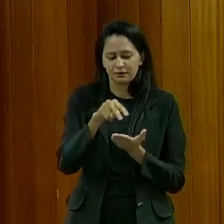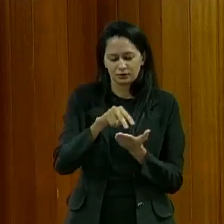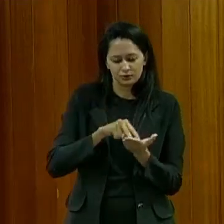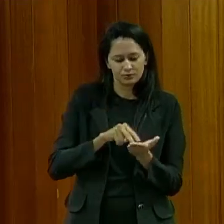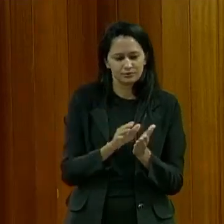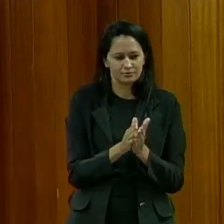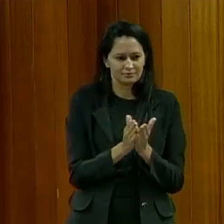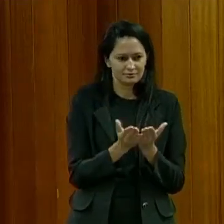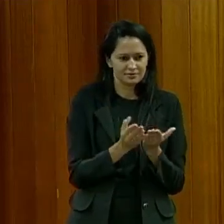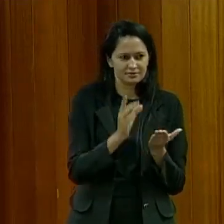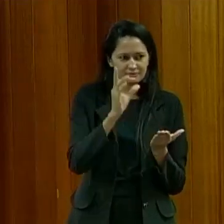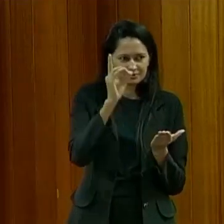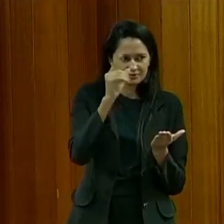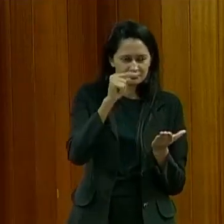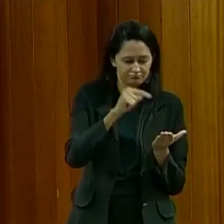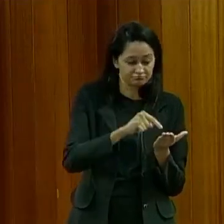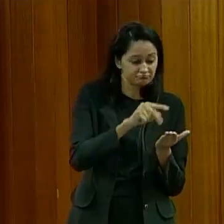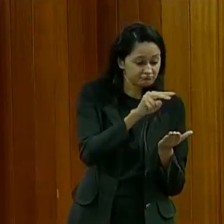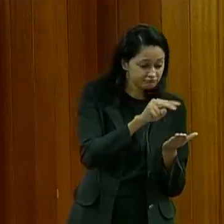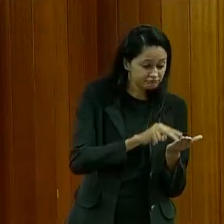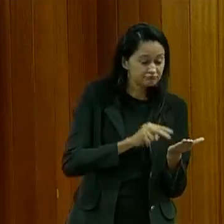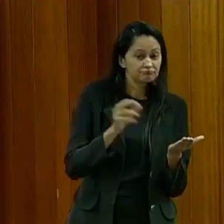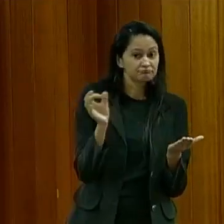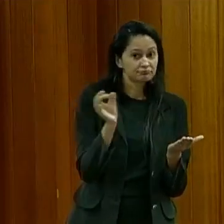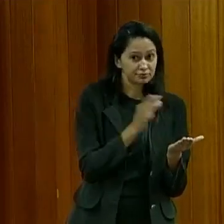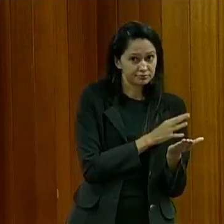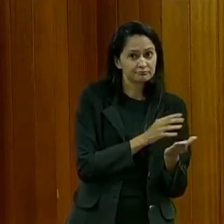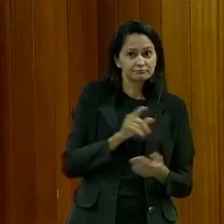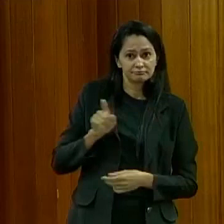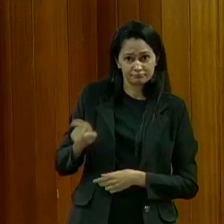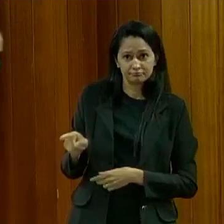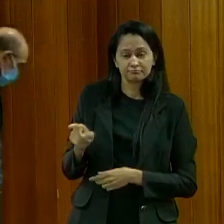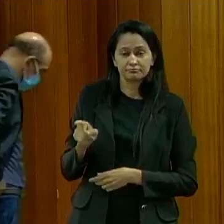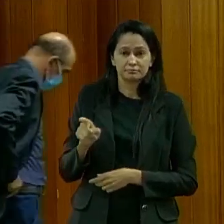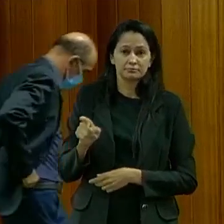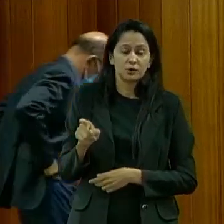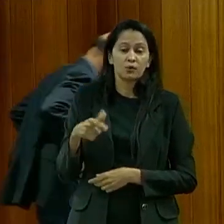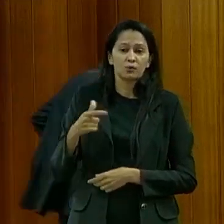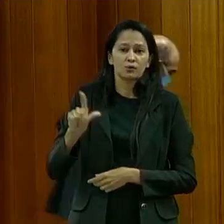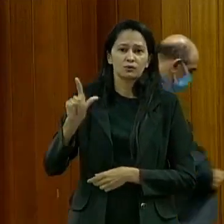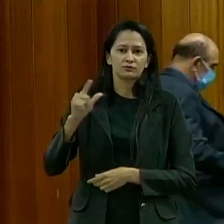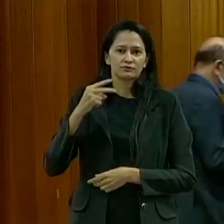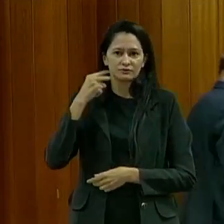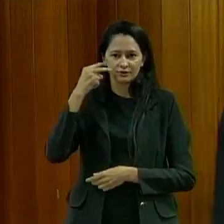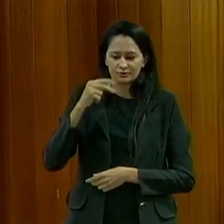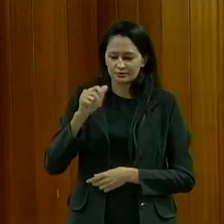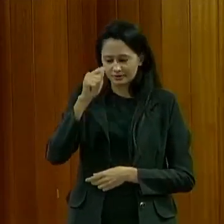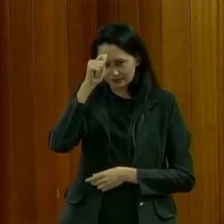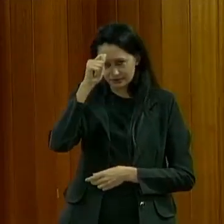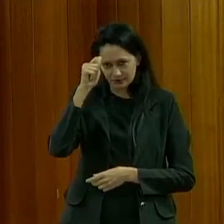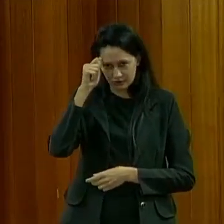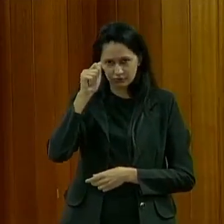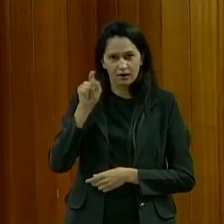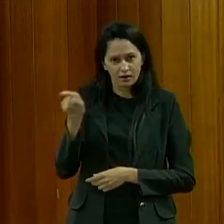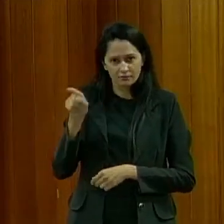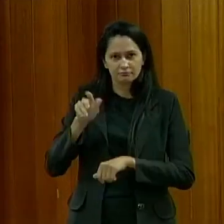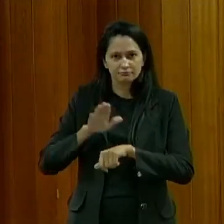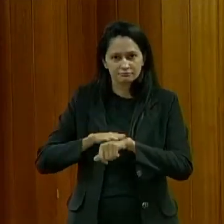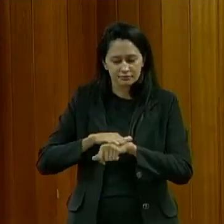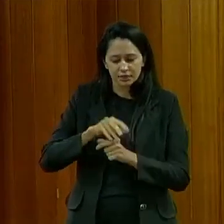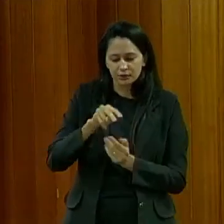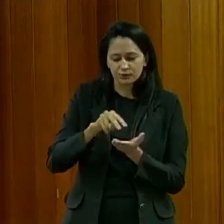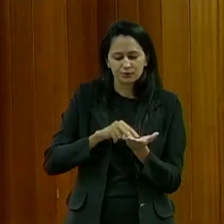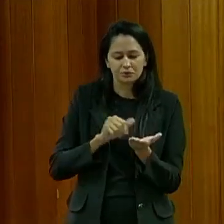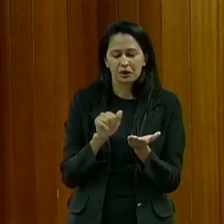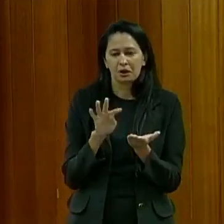um trecho bíblico e em seguida designou o vereador Anselmo Pereira para ler a ata da sessão anterior,